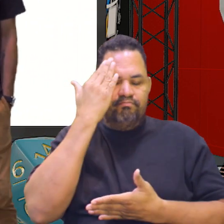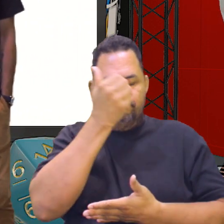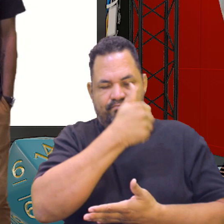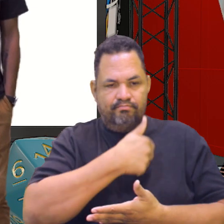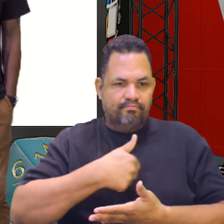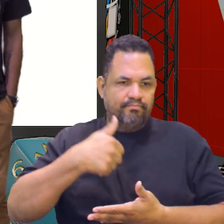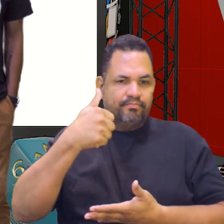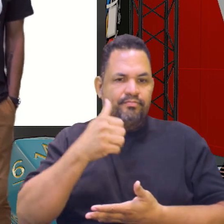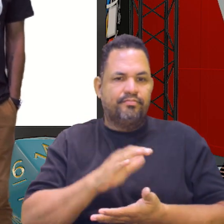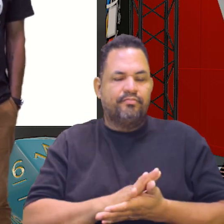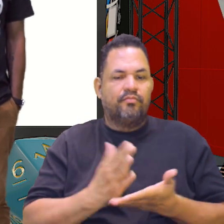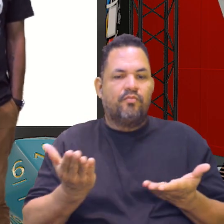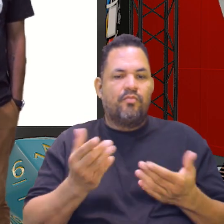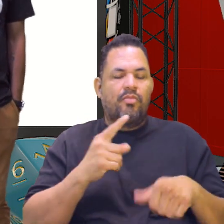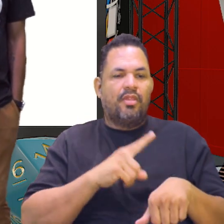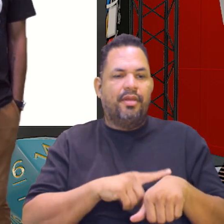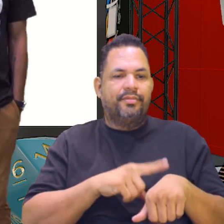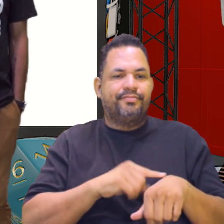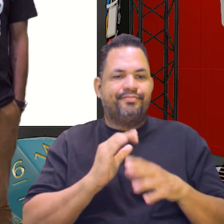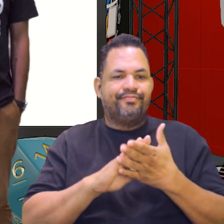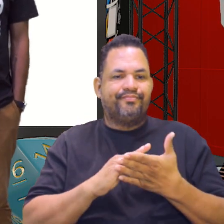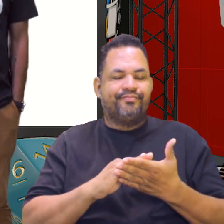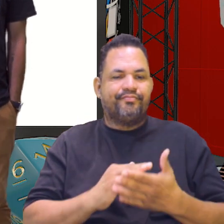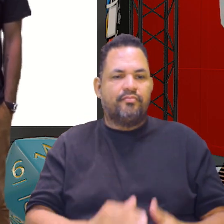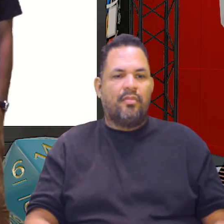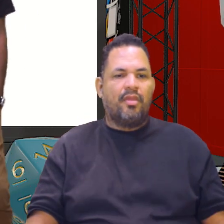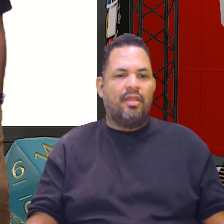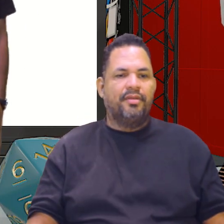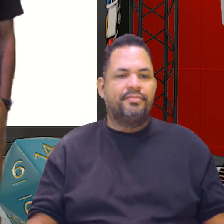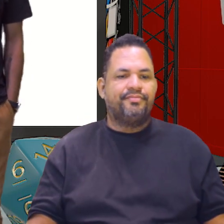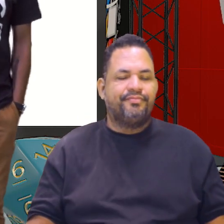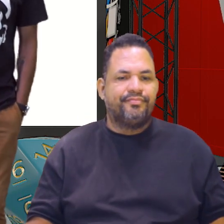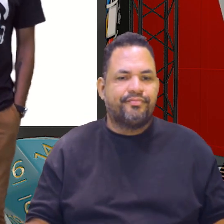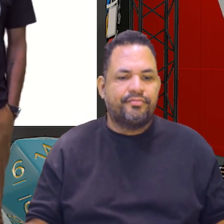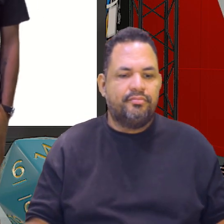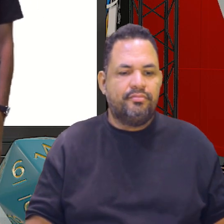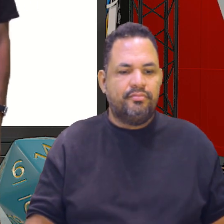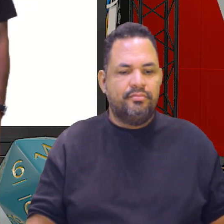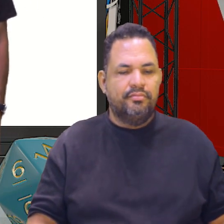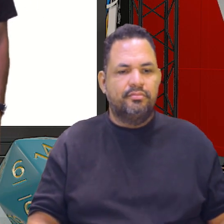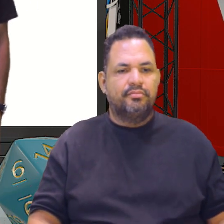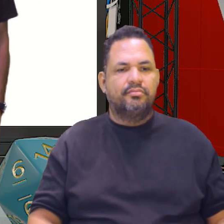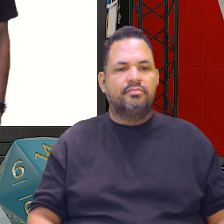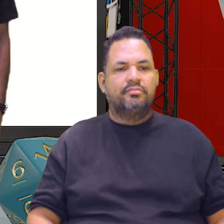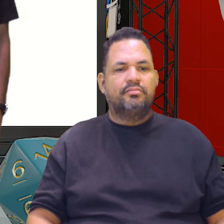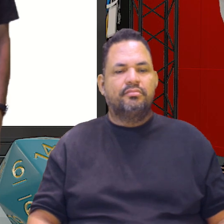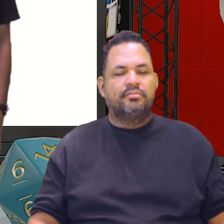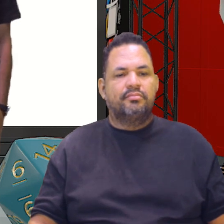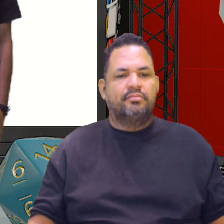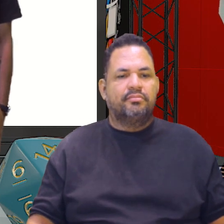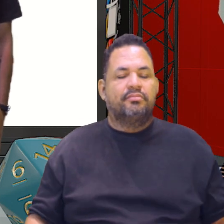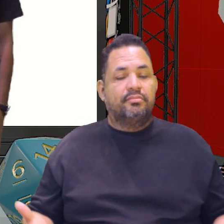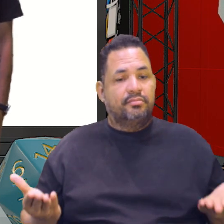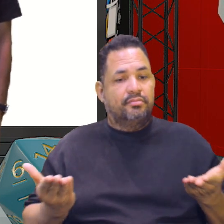Legal. Então, agora avançando um pouquinho, a gente tinha 2 tópicos para a aula de hoje, né? Isso. A distância entre um ponto e uma reta. E a gente viu que a gente pode